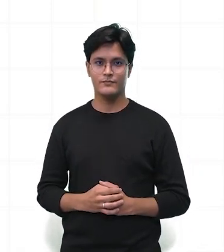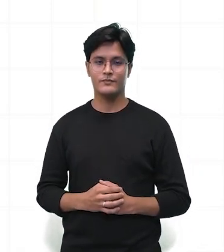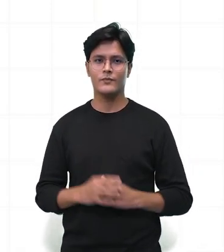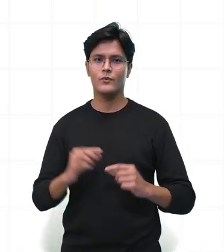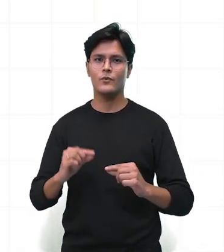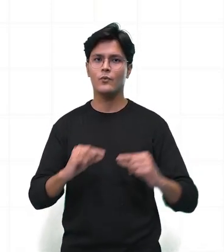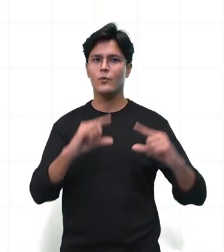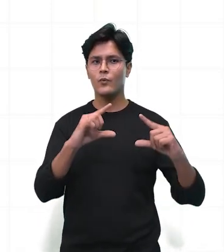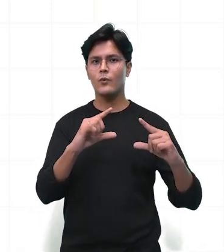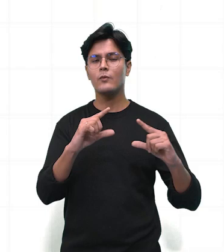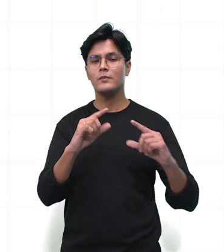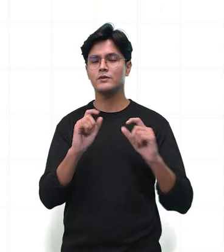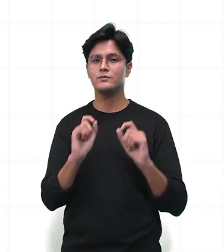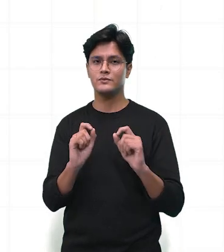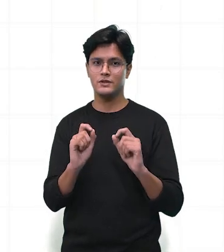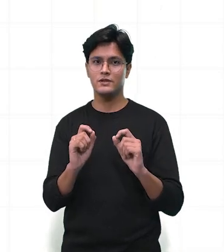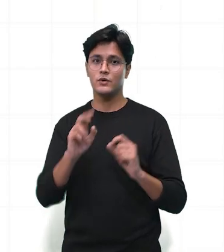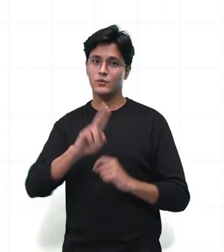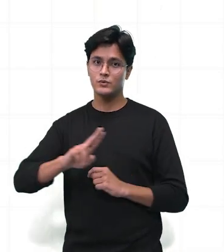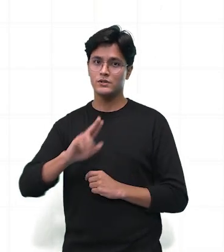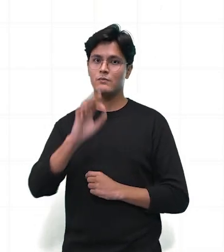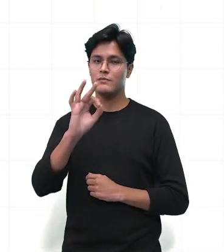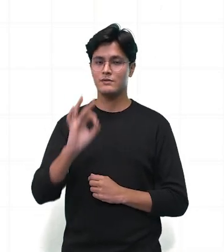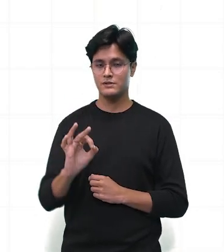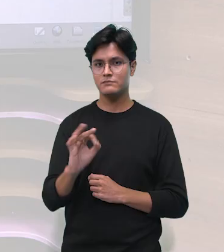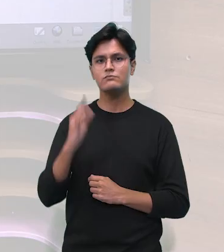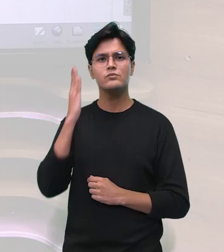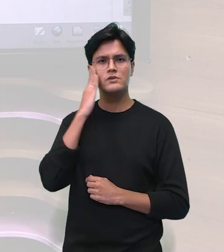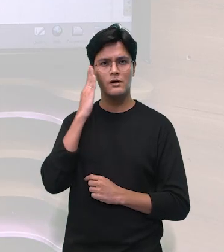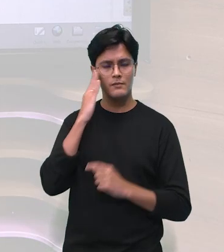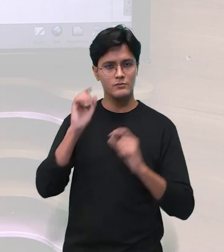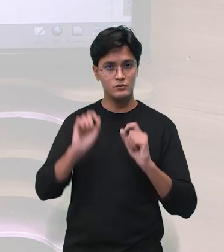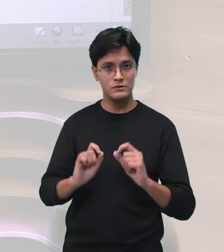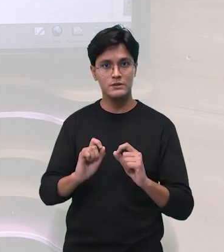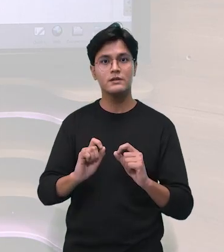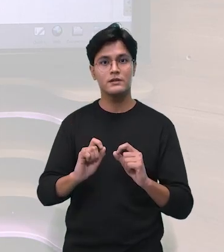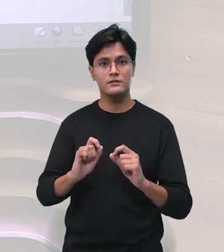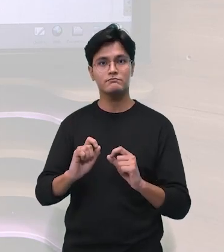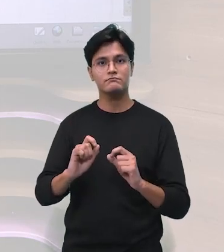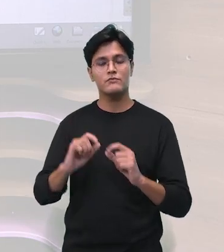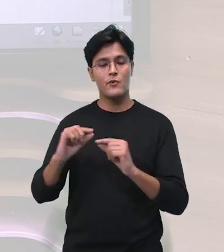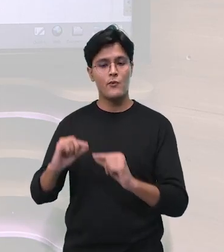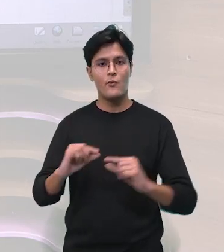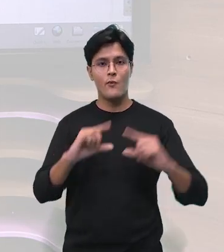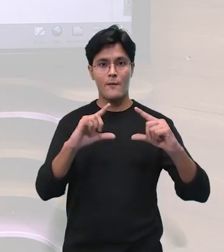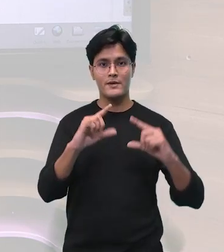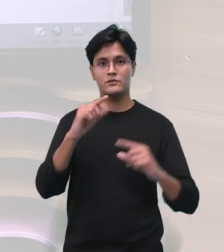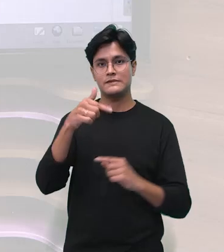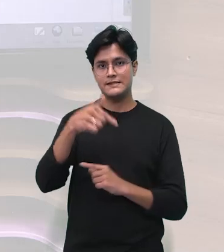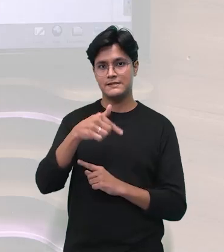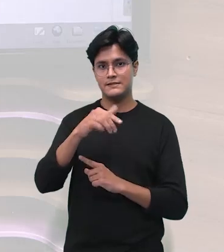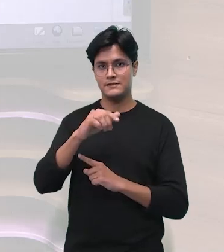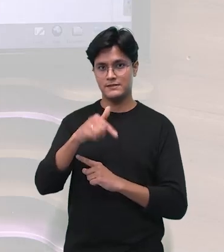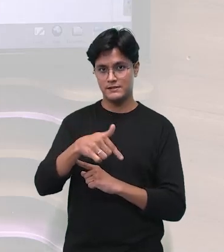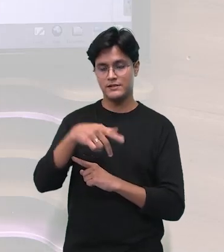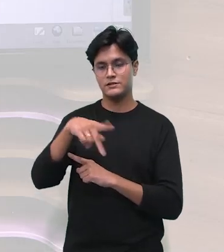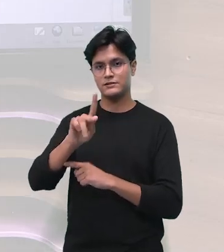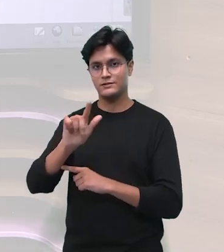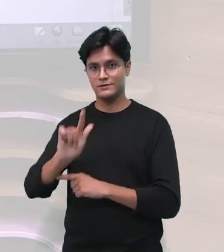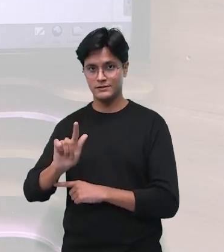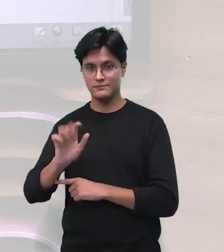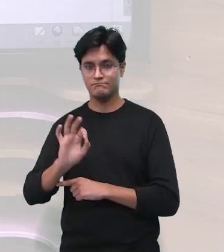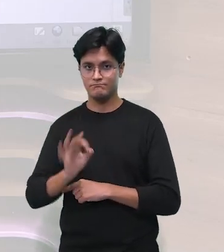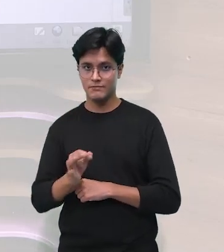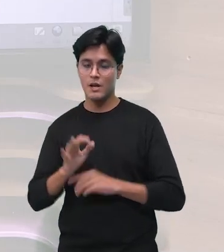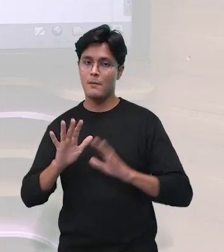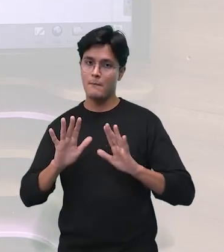né, em percentual? Nós sabemos que o aumento ele foi de 7 quilogramas. Mas isso aqui é o